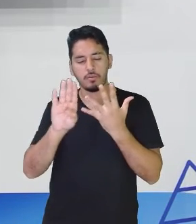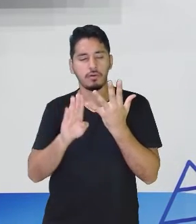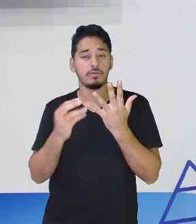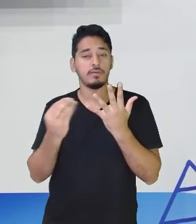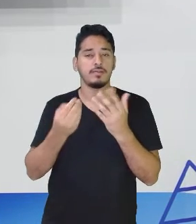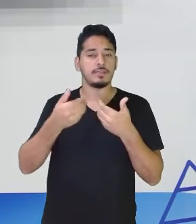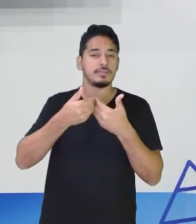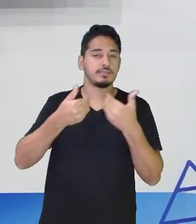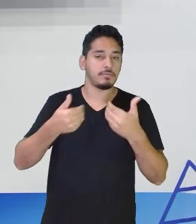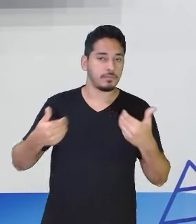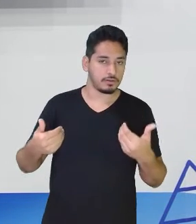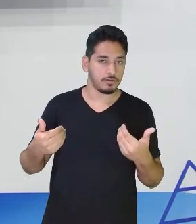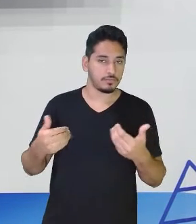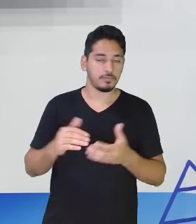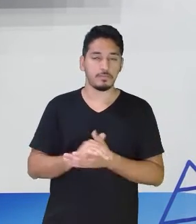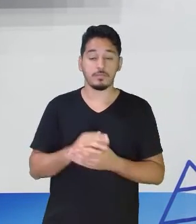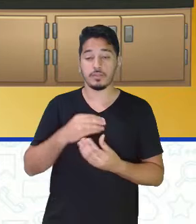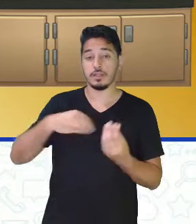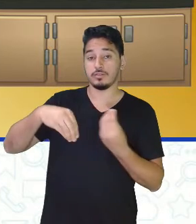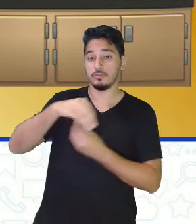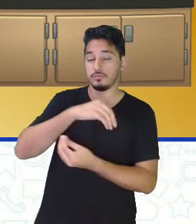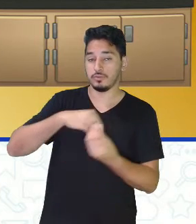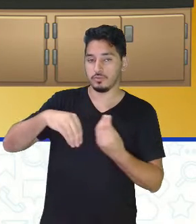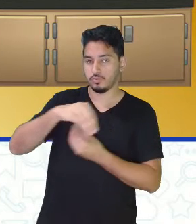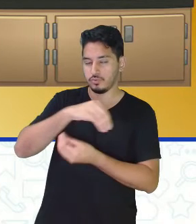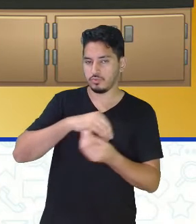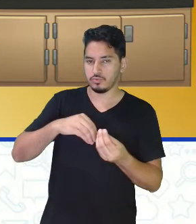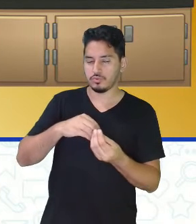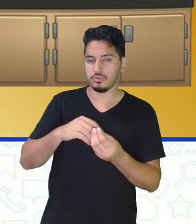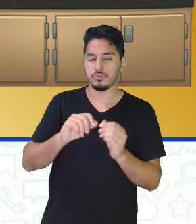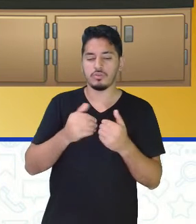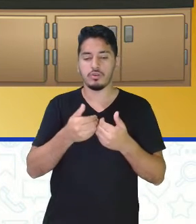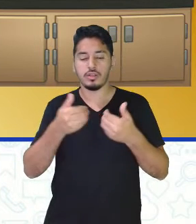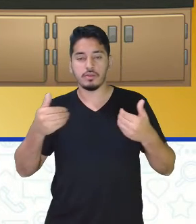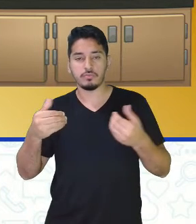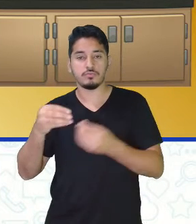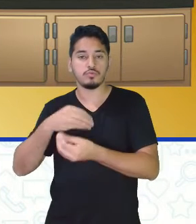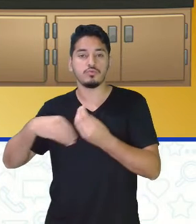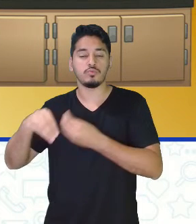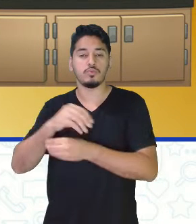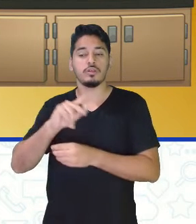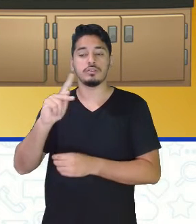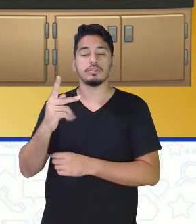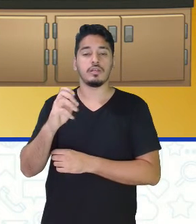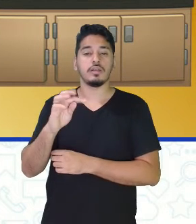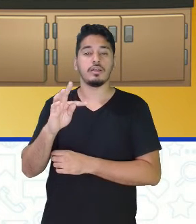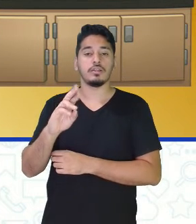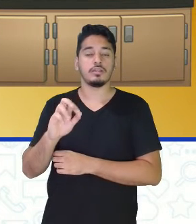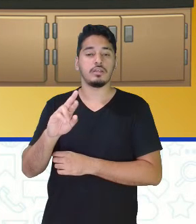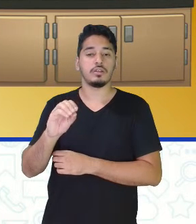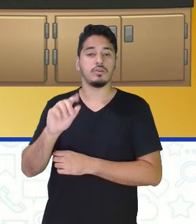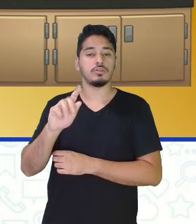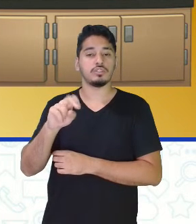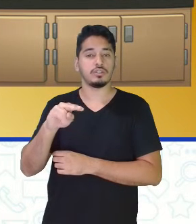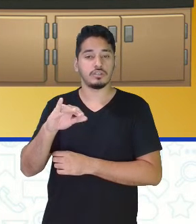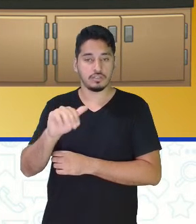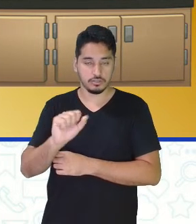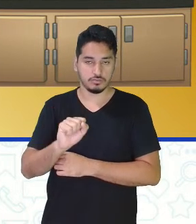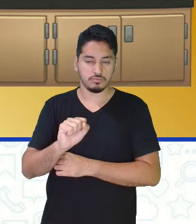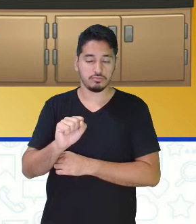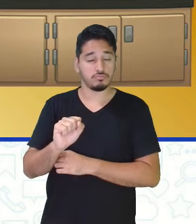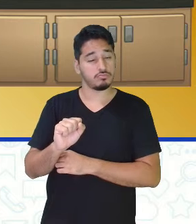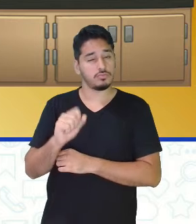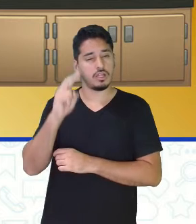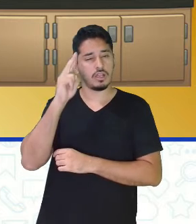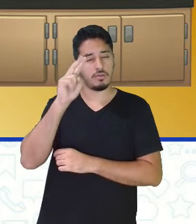de separar as misturas homogêneas das misturas heterogêneas. Lembrando que as misturas heterogêneas, elas